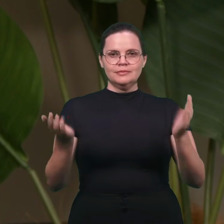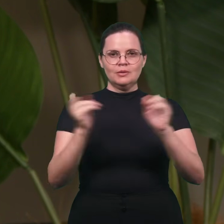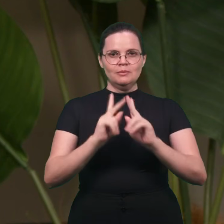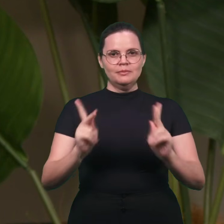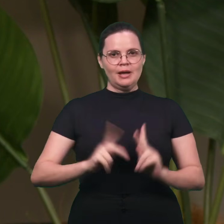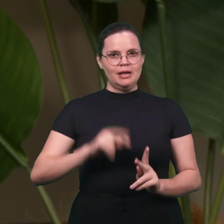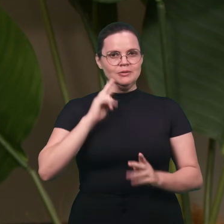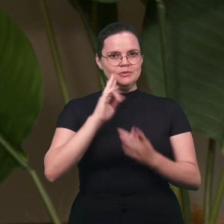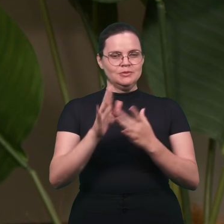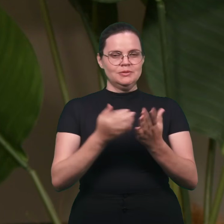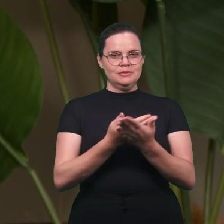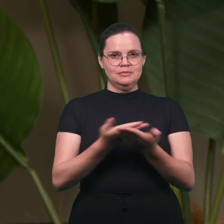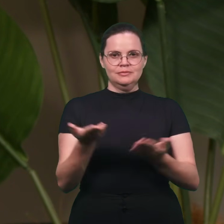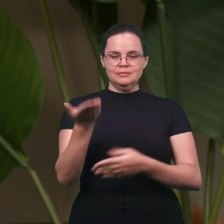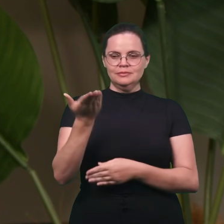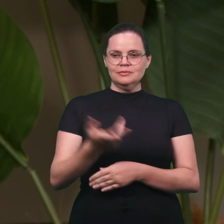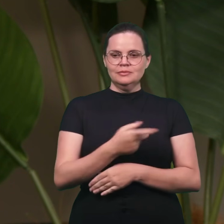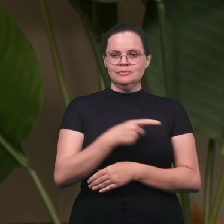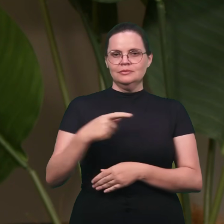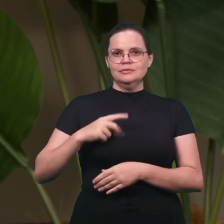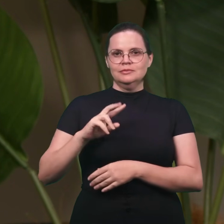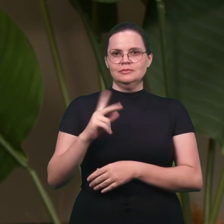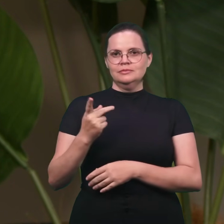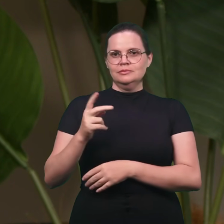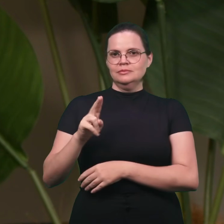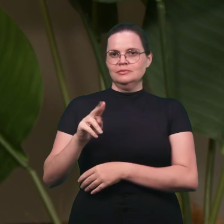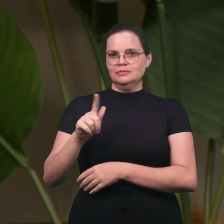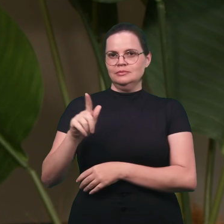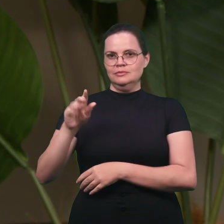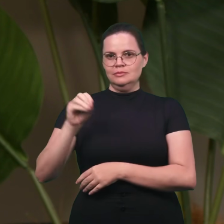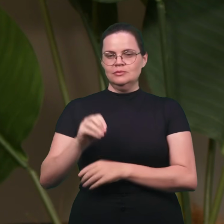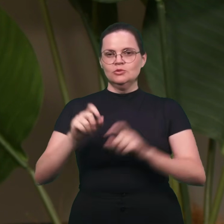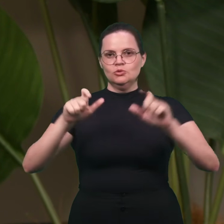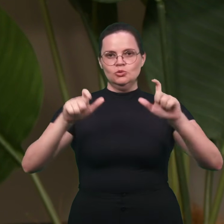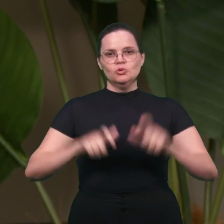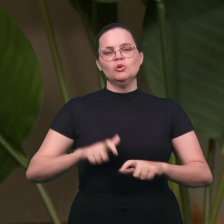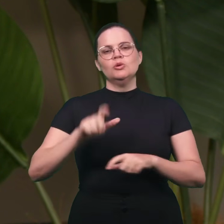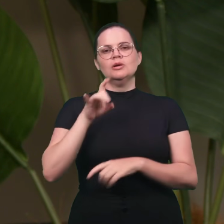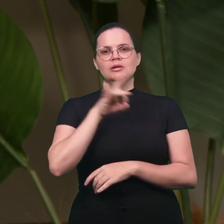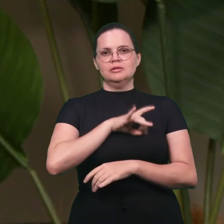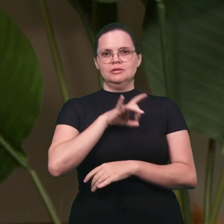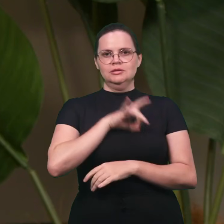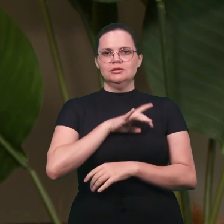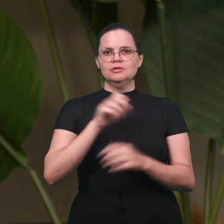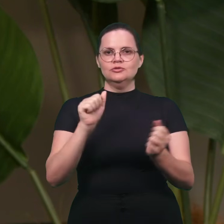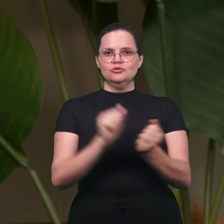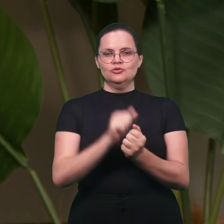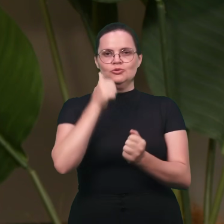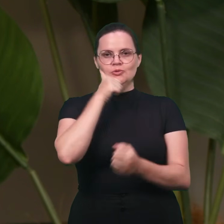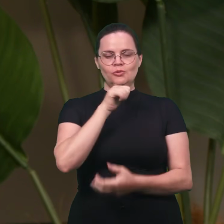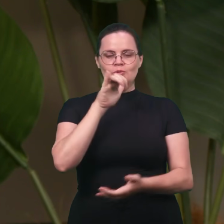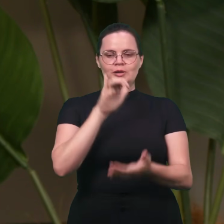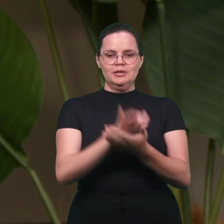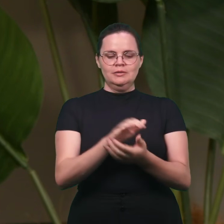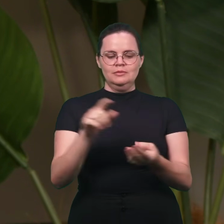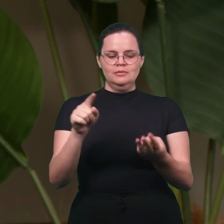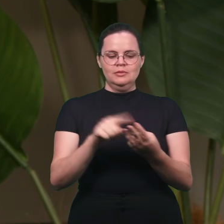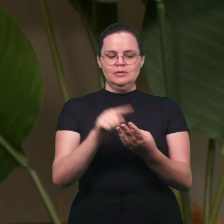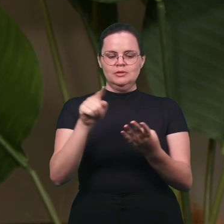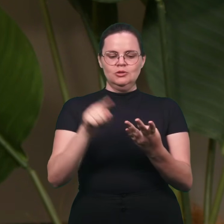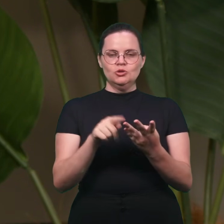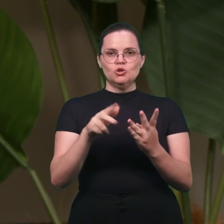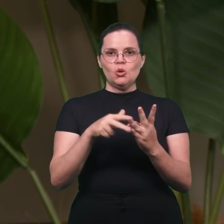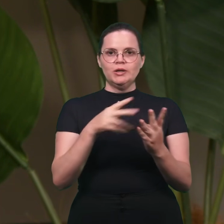Senhor ao nosso querido pastor Hugo, lá de Santiago do Chile, sua esposa Joana e seus filhos Joyce e